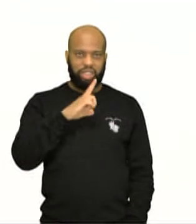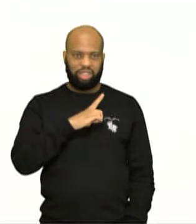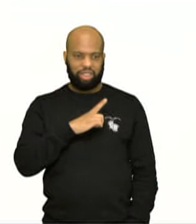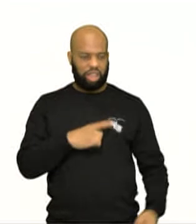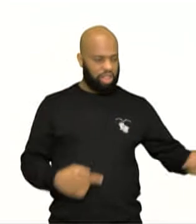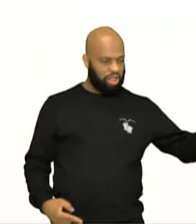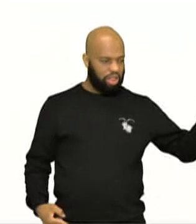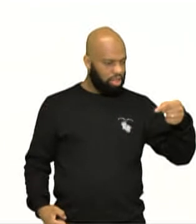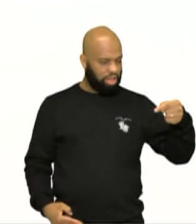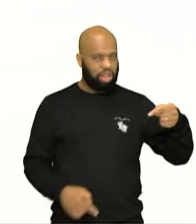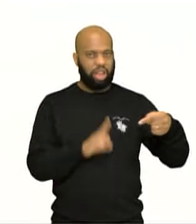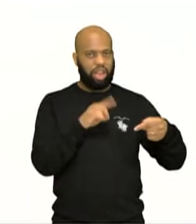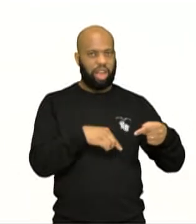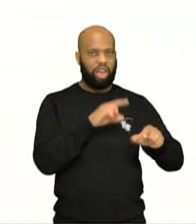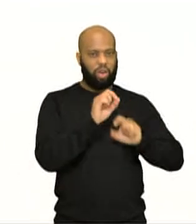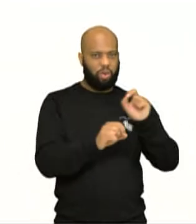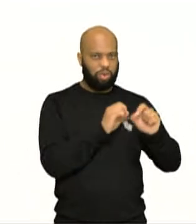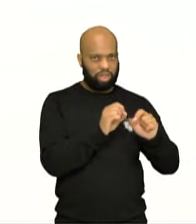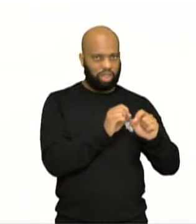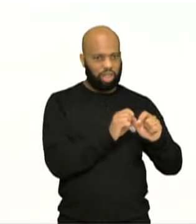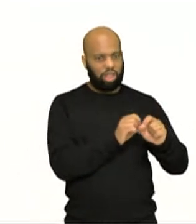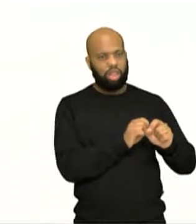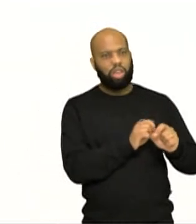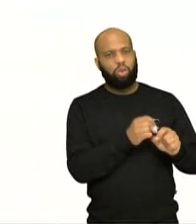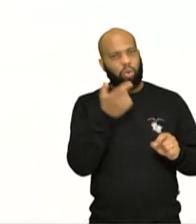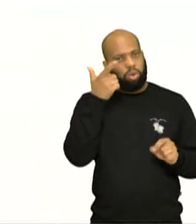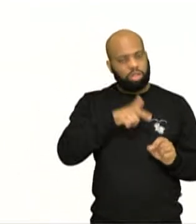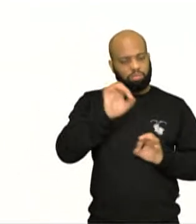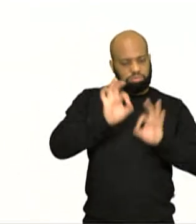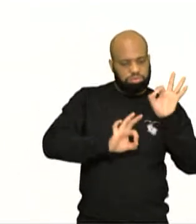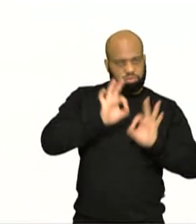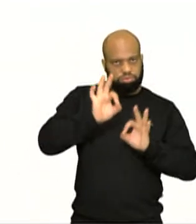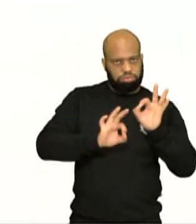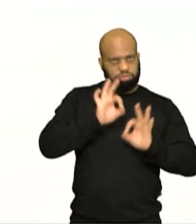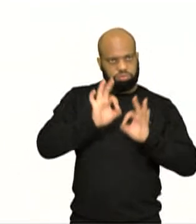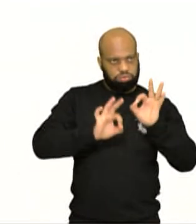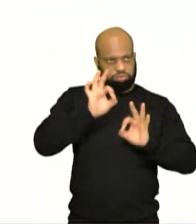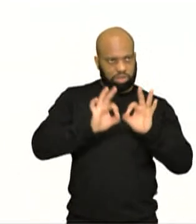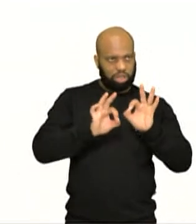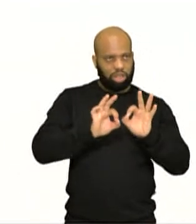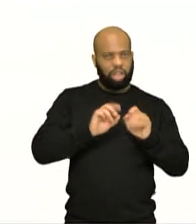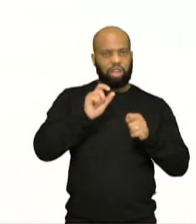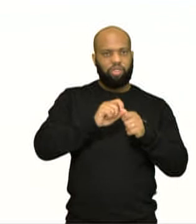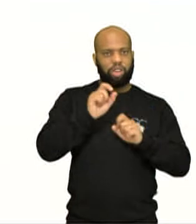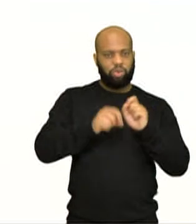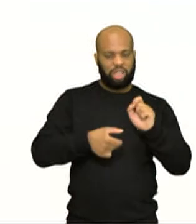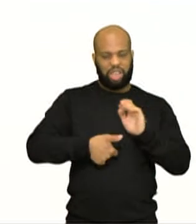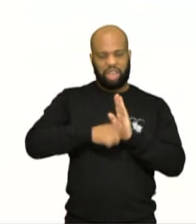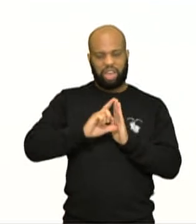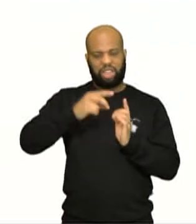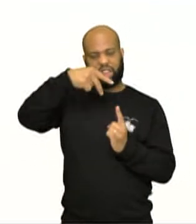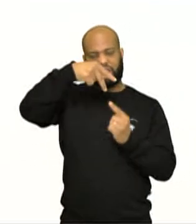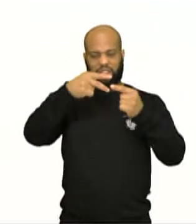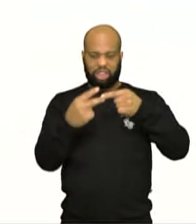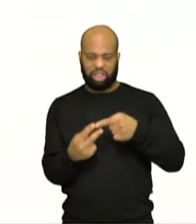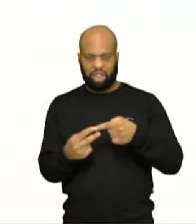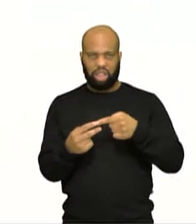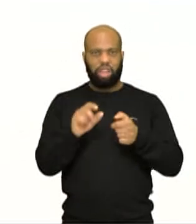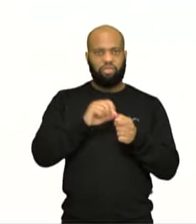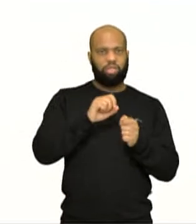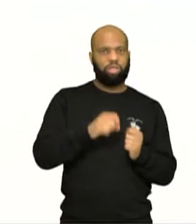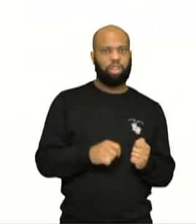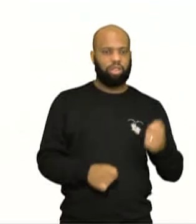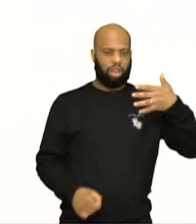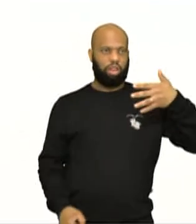Assis esses dipolos elétricos eu consigo que nós chamamos de condução elétrica o filão da condução